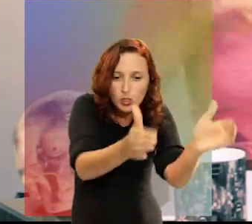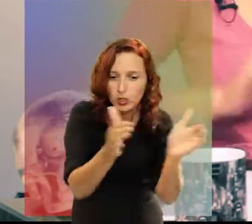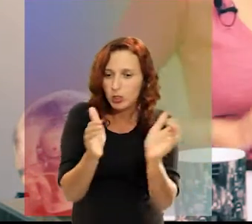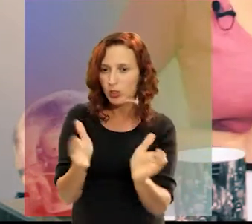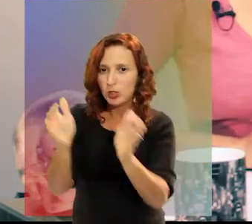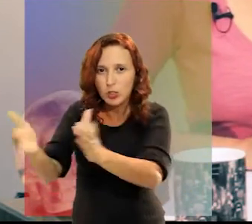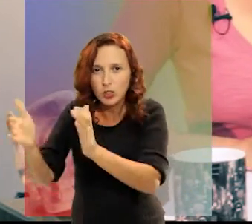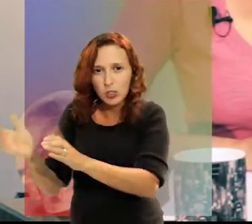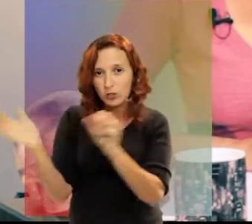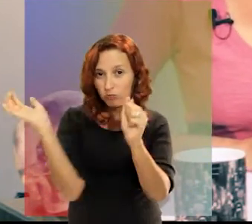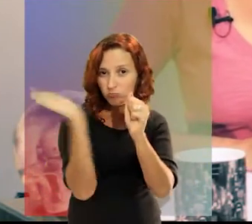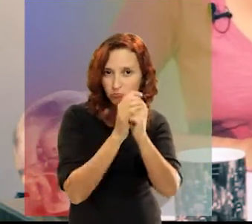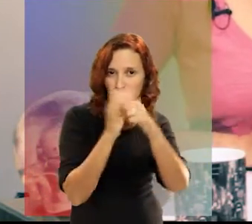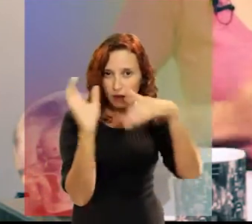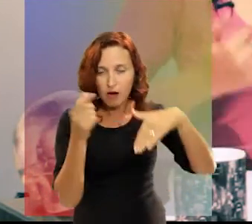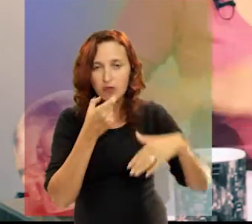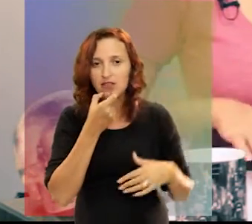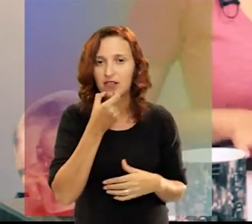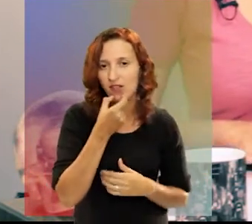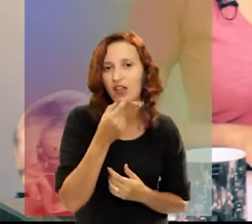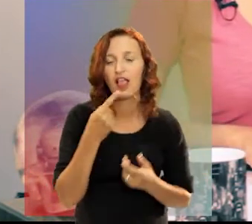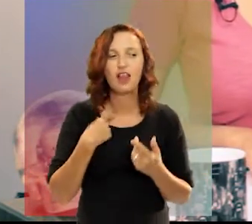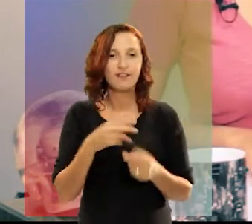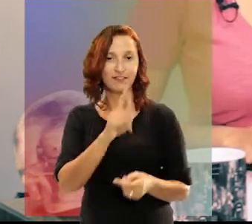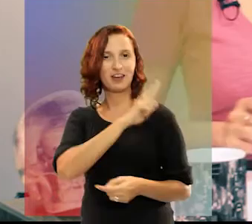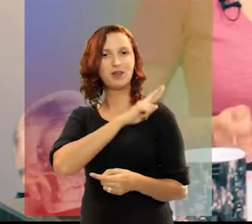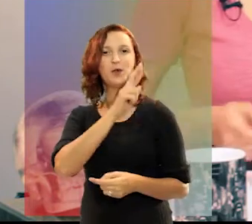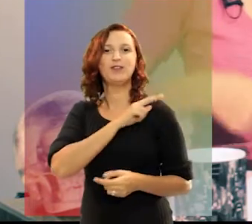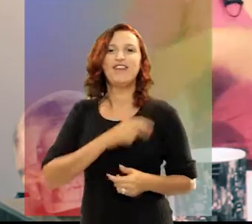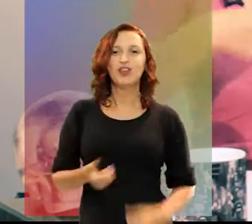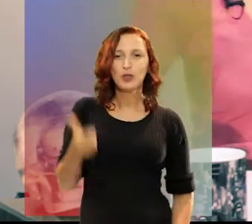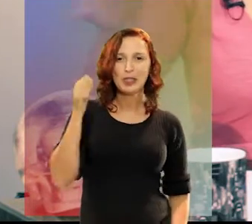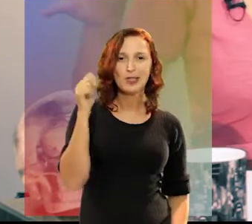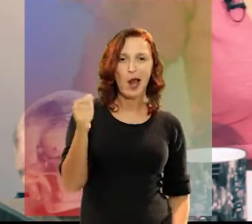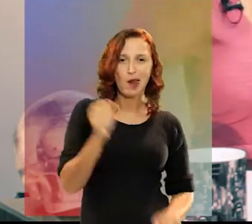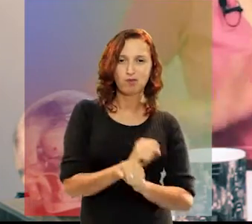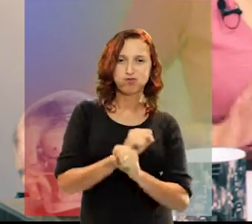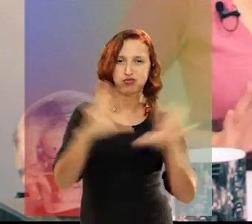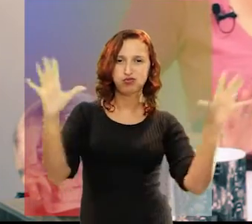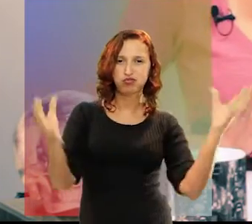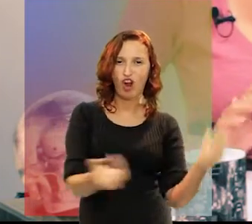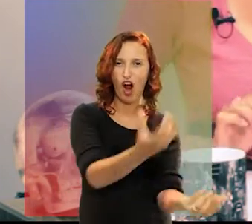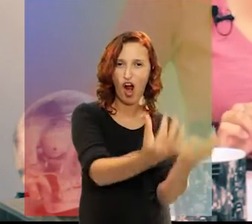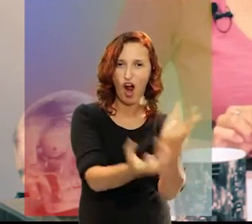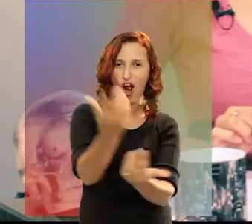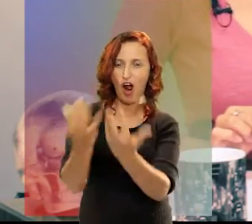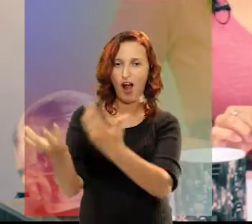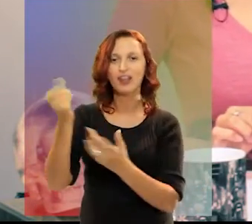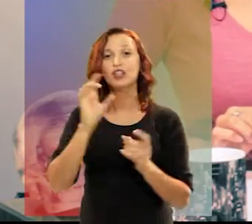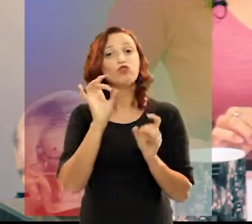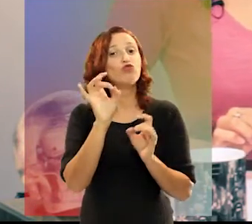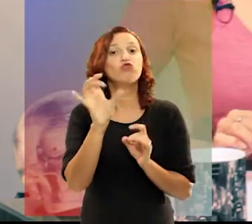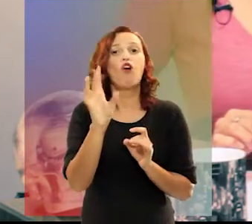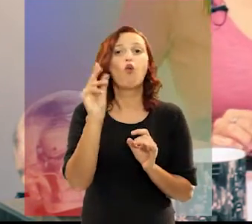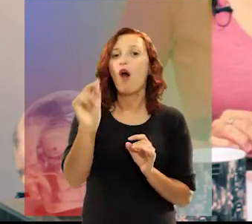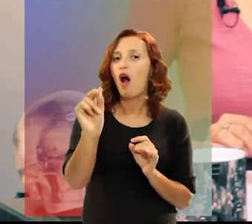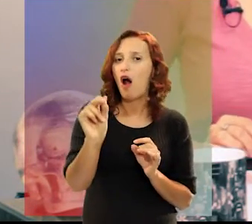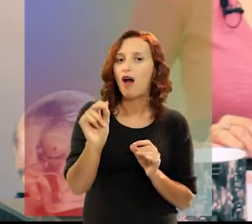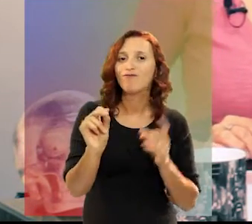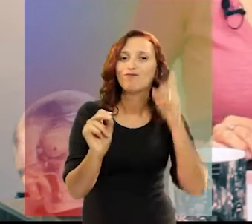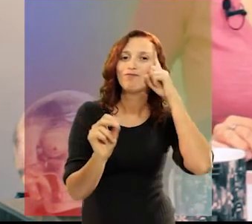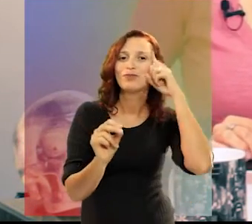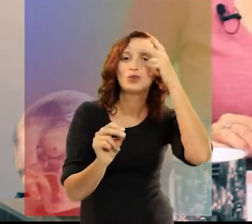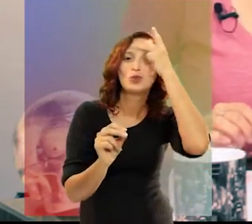instalou lá no parlamento inglês e ele ficou responsável por tacar fogo e explodir tudo. Só que o plano